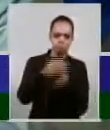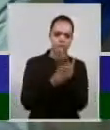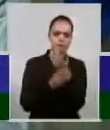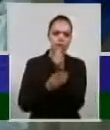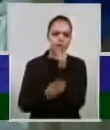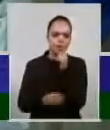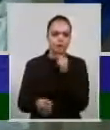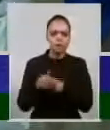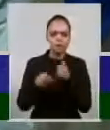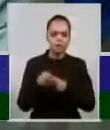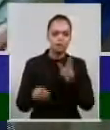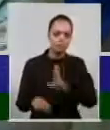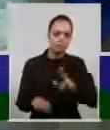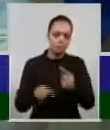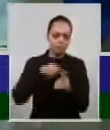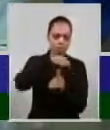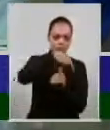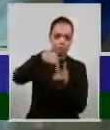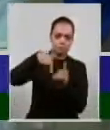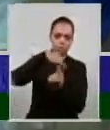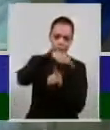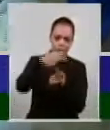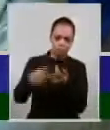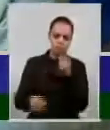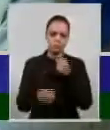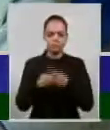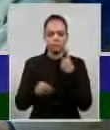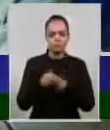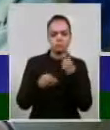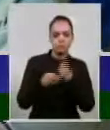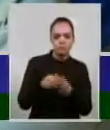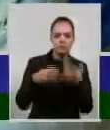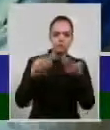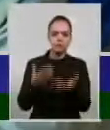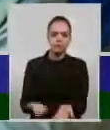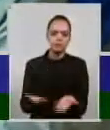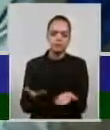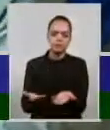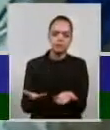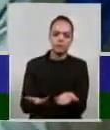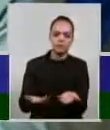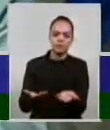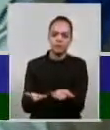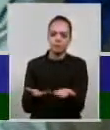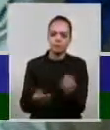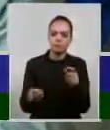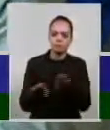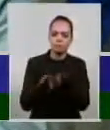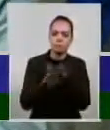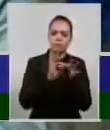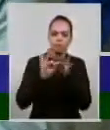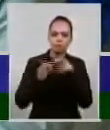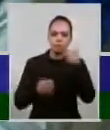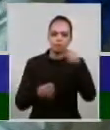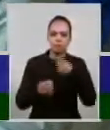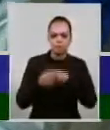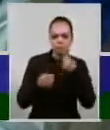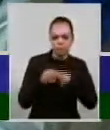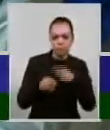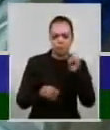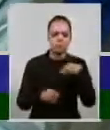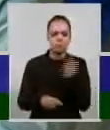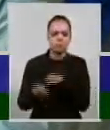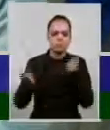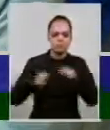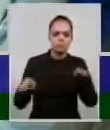sim, das nossas nascentes aqui de Uberlândia, em volta de Uberlândia, no perímetro urbano da nossa cidade e fazer convênios com outras cidades para que